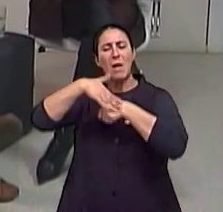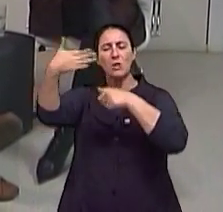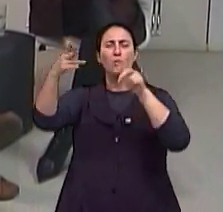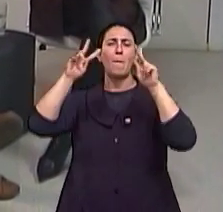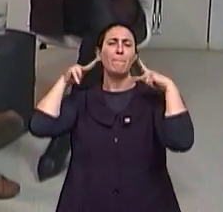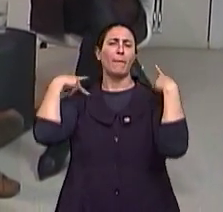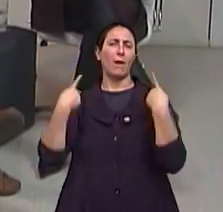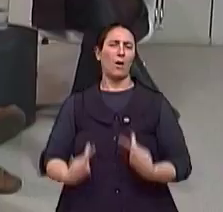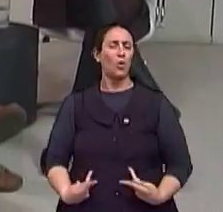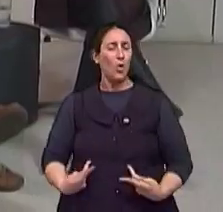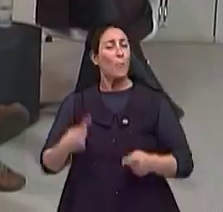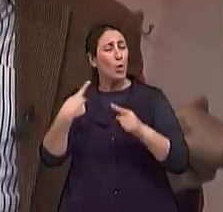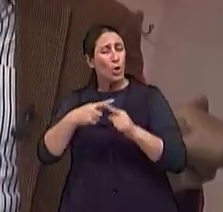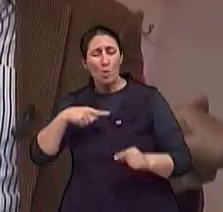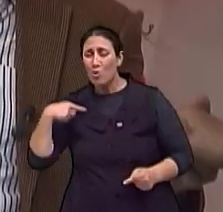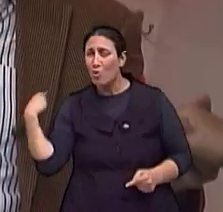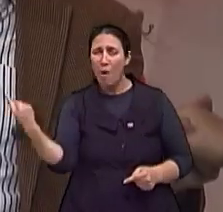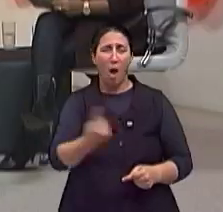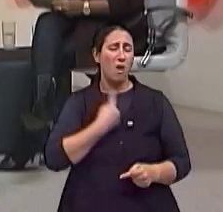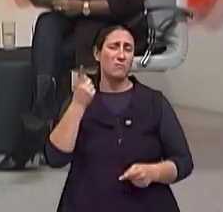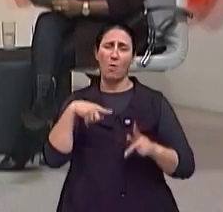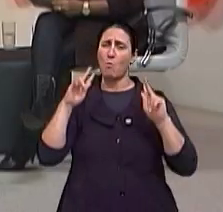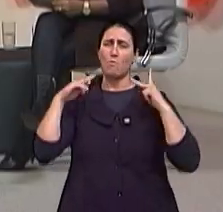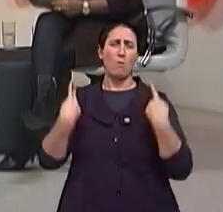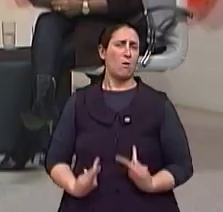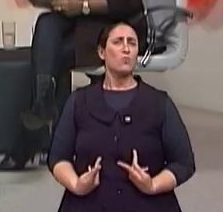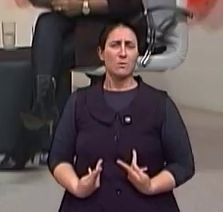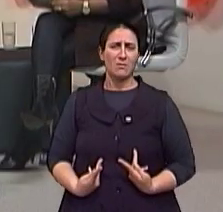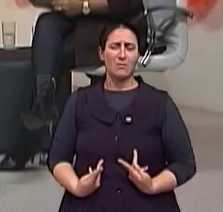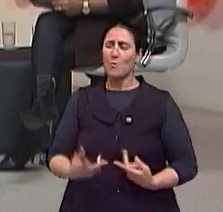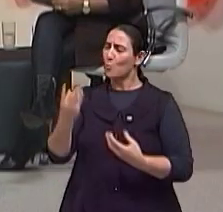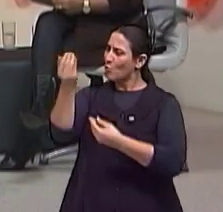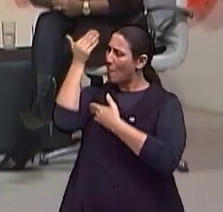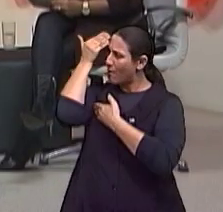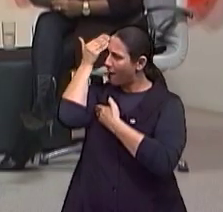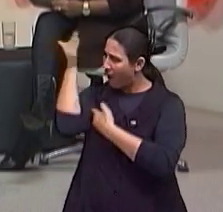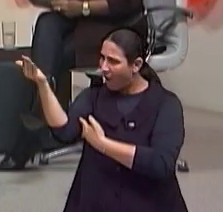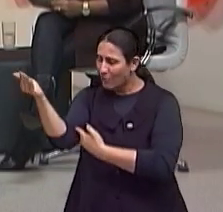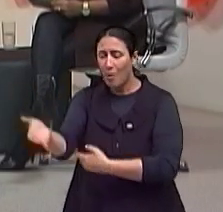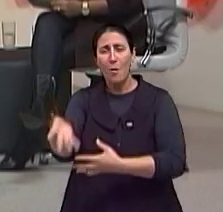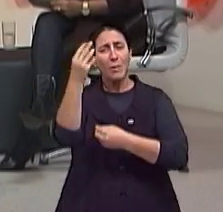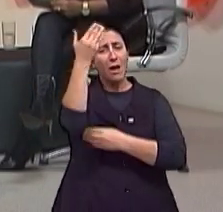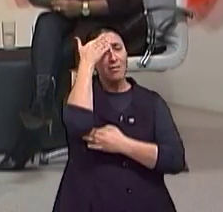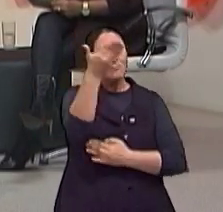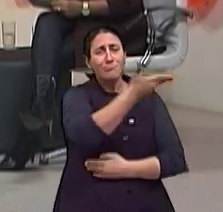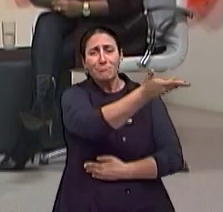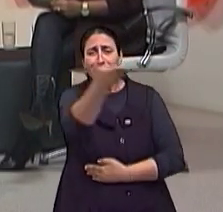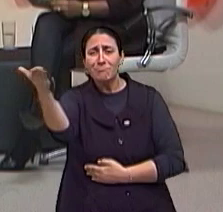humano. Somos todos humanos. Muito obrigada a vocês. Obrigada a